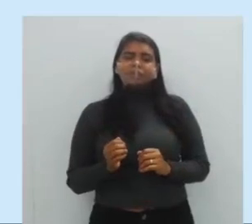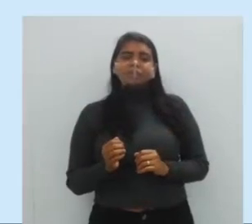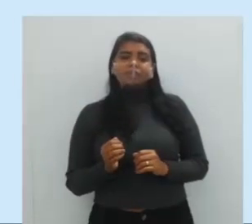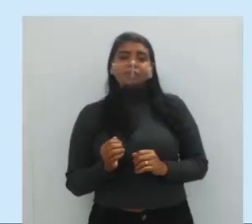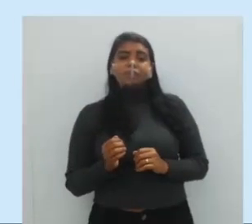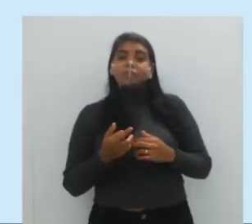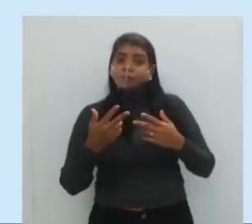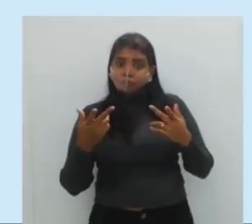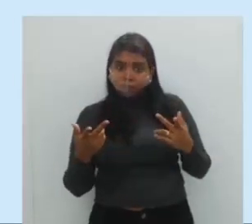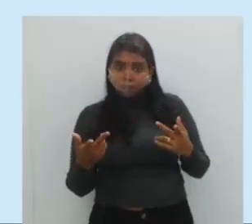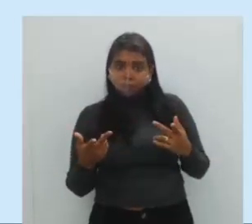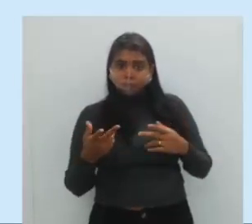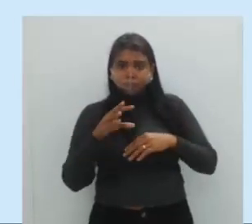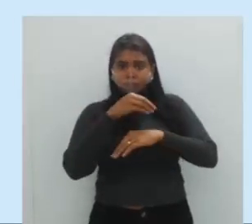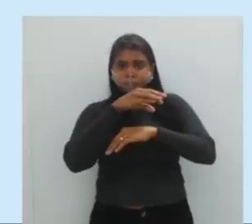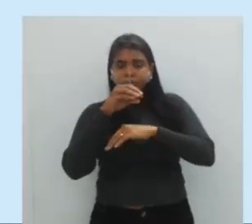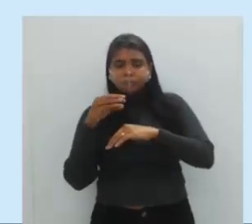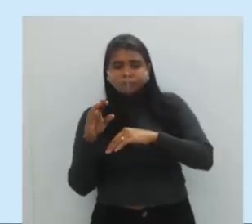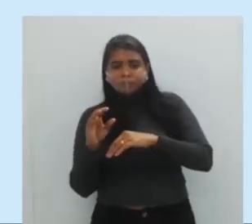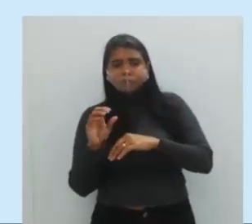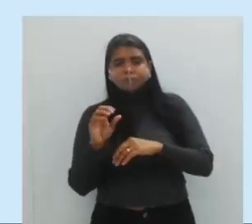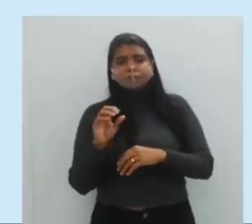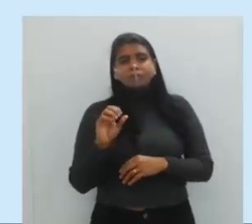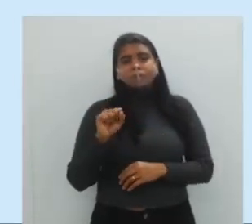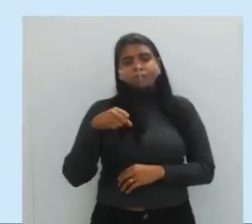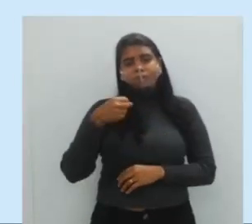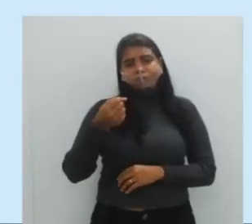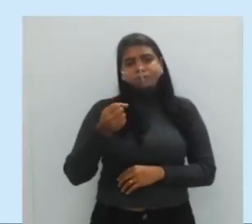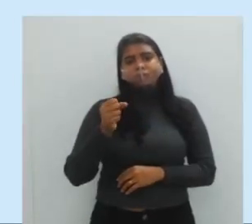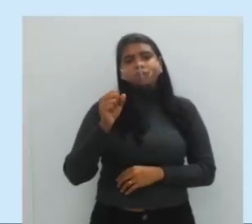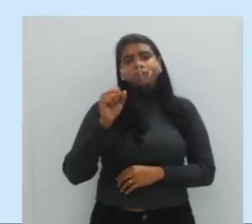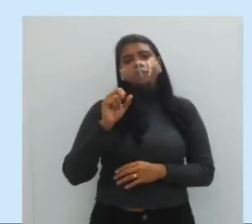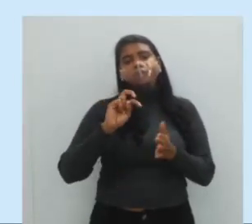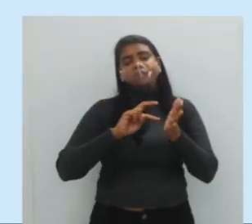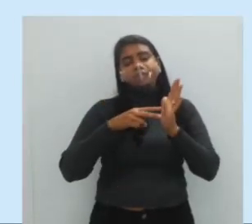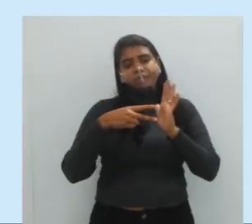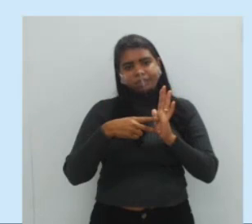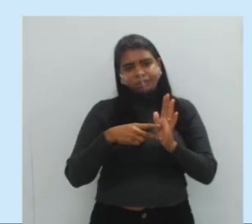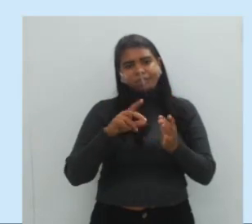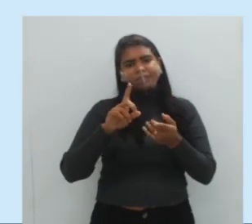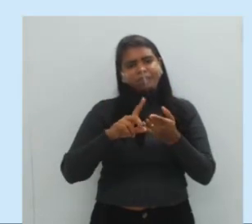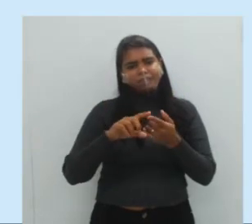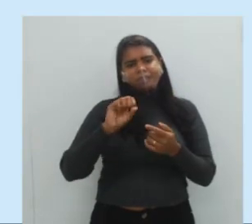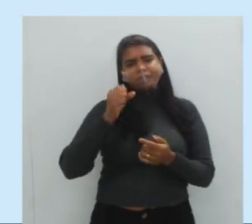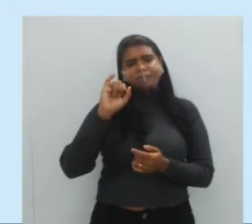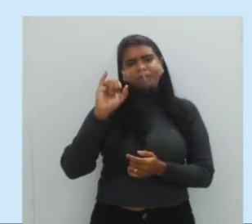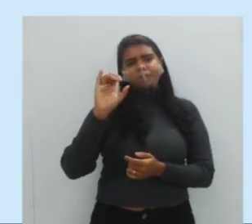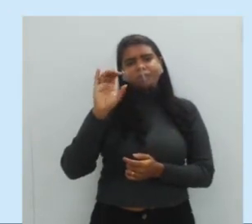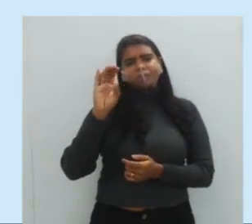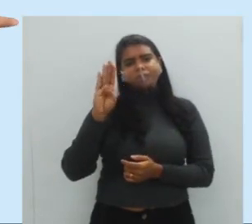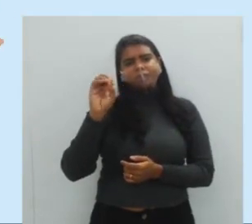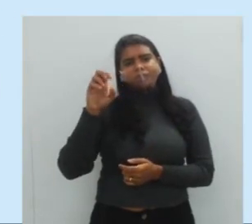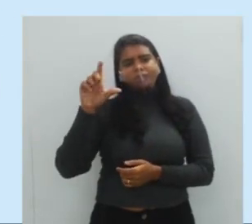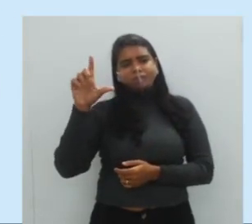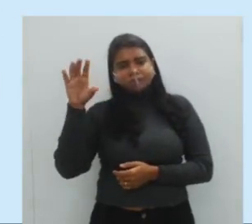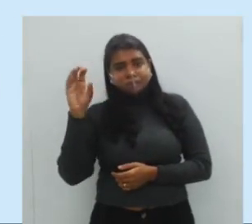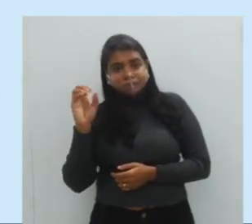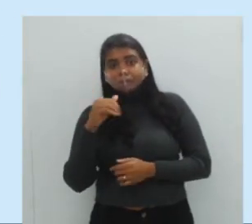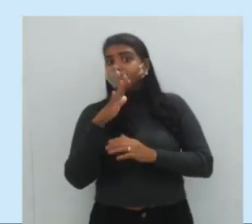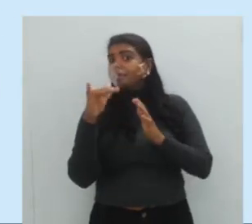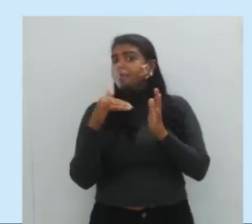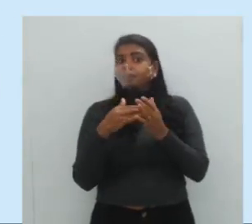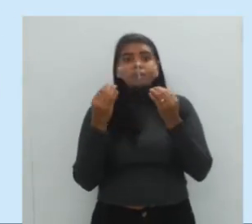alguns símbolos religiosos e seus respectivos significados. Claro, se fôssemos